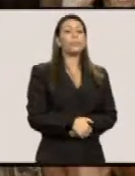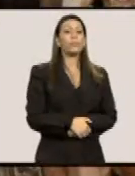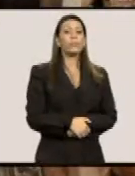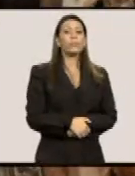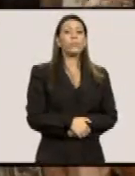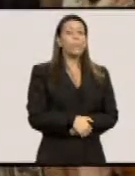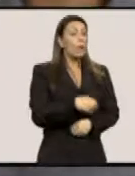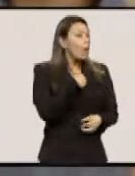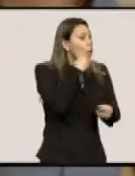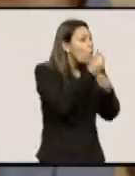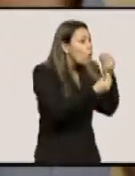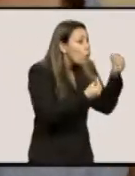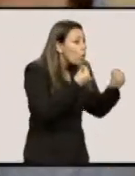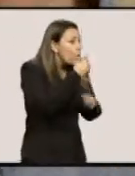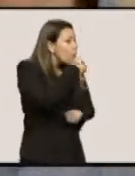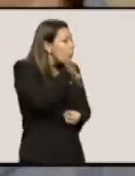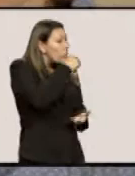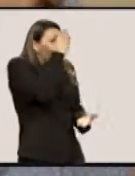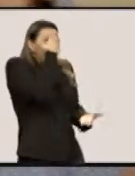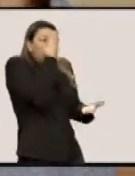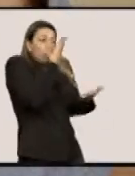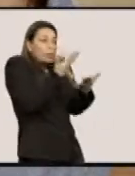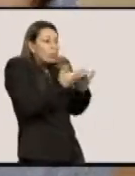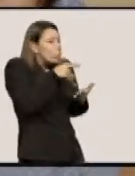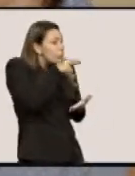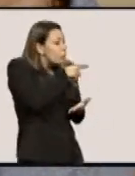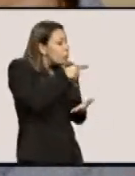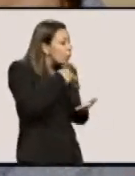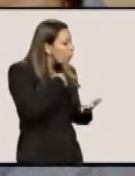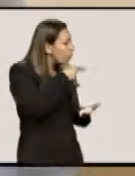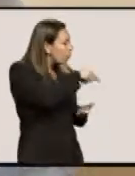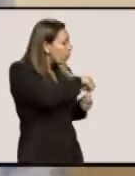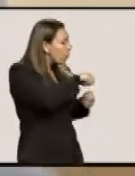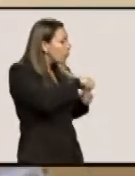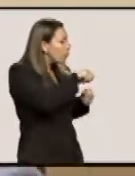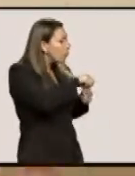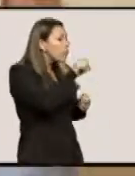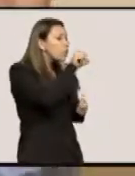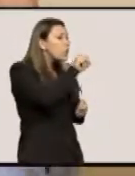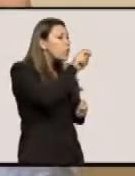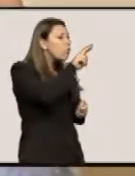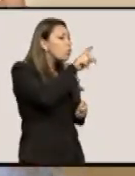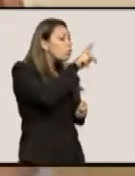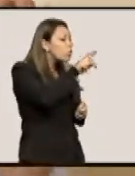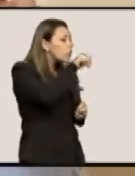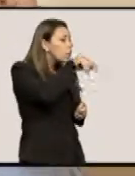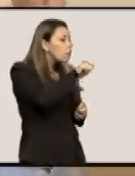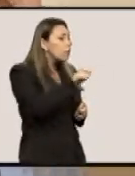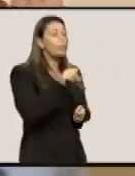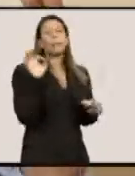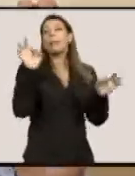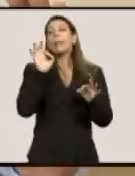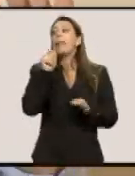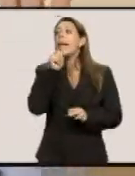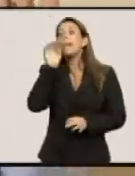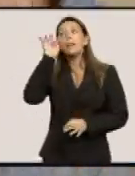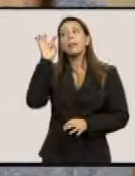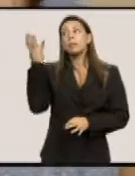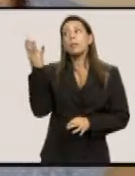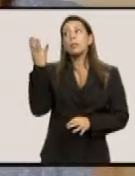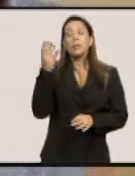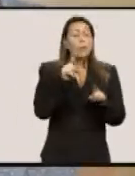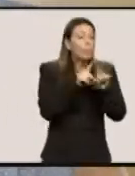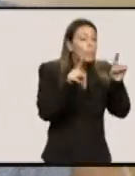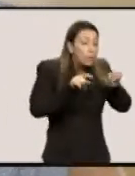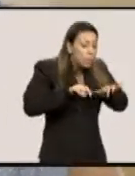e fala: Seu Vinícius, eu não acredito que o senhor vai fazer isso com a dona Suzana. Aninha, não tem nada decidido,